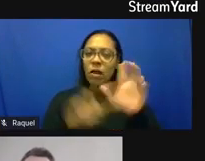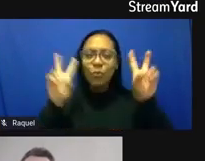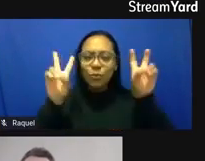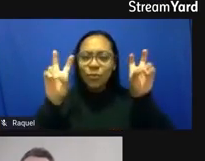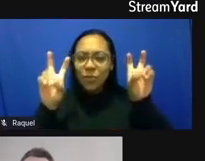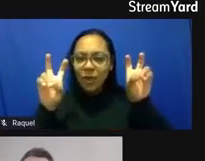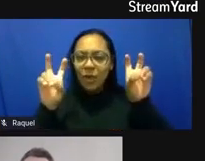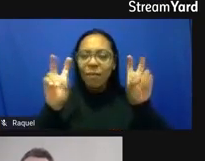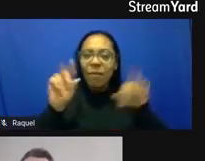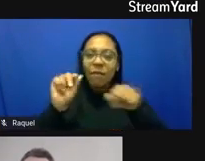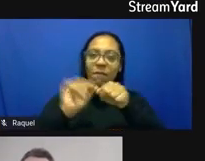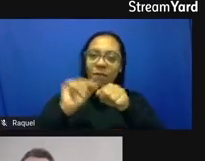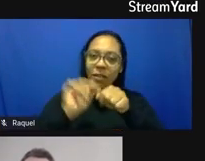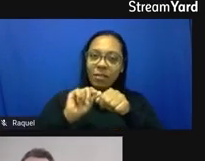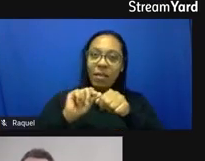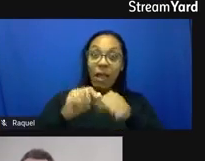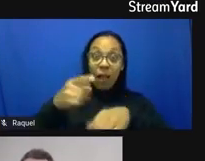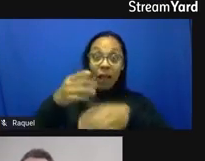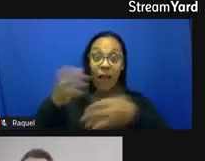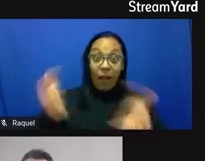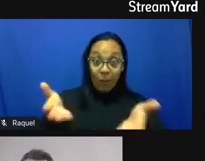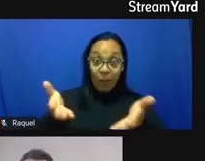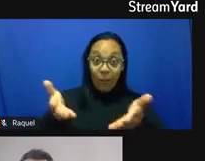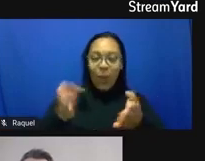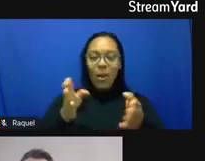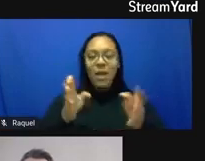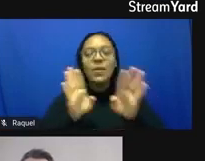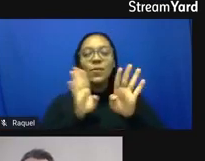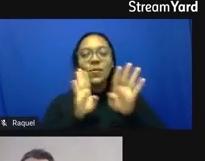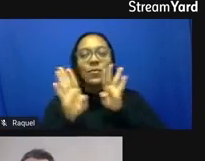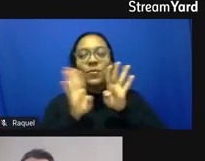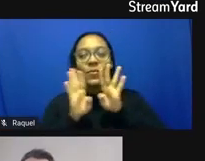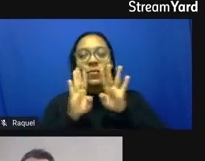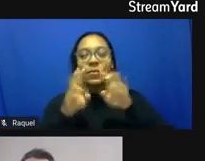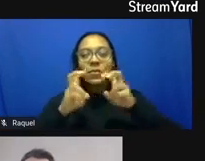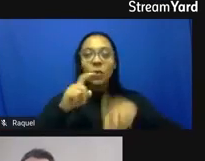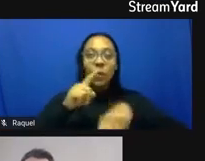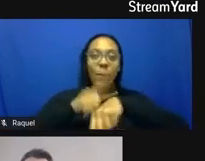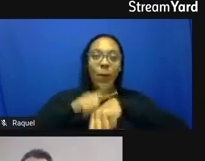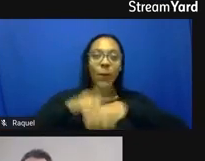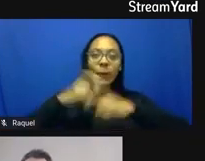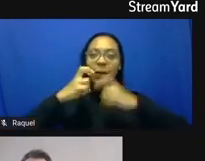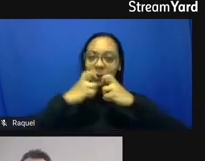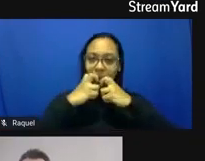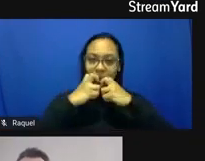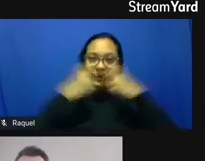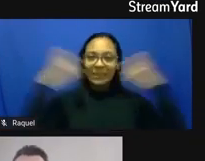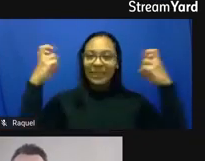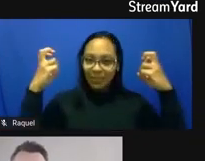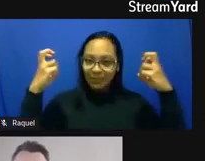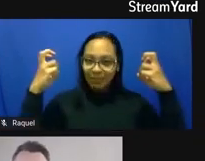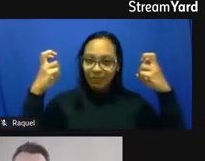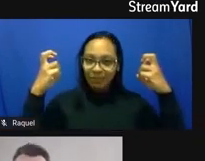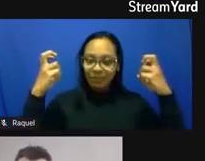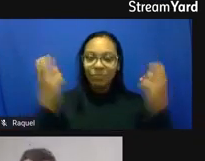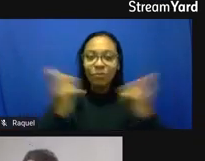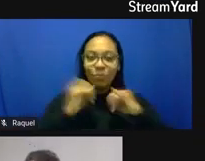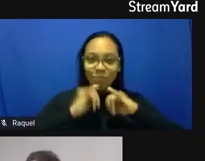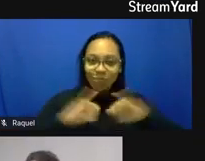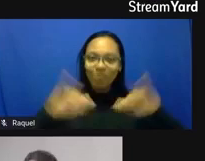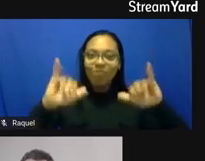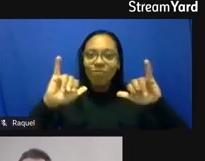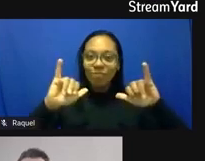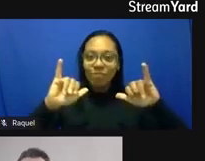grito, né, aqui nas redes sociais. Então, eu quero aproveitar para